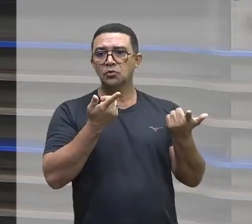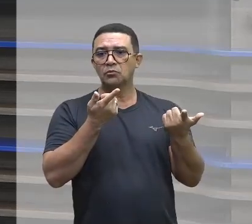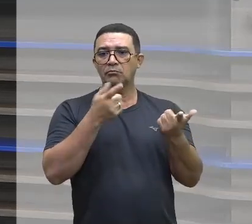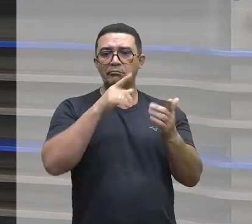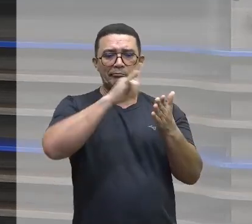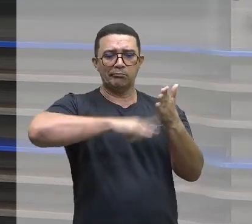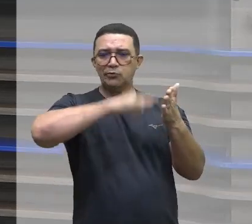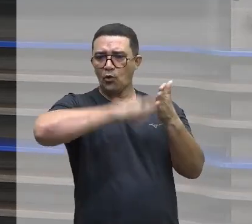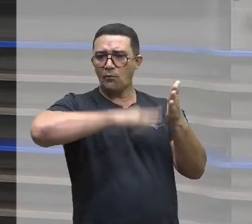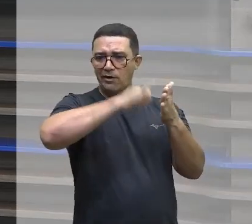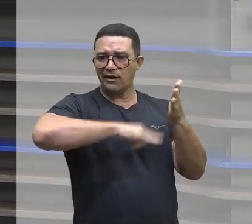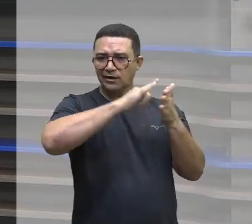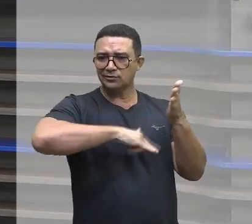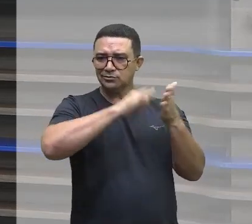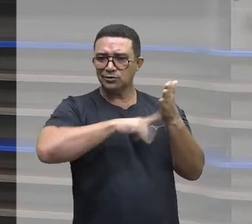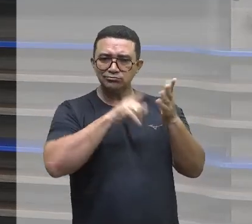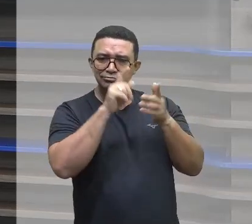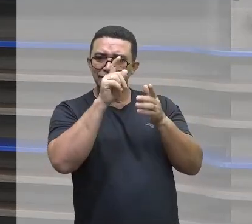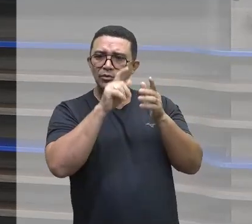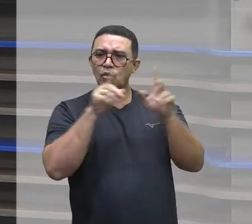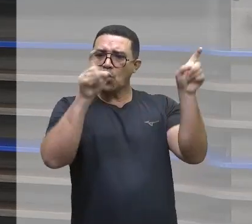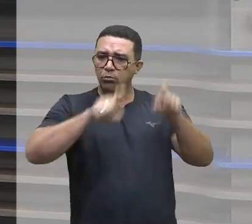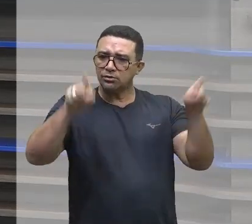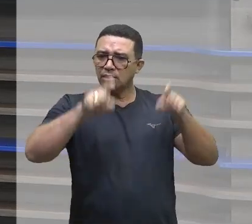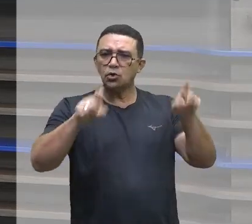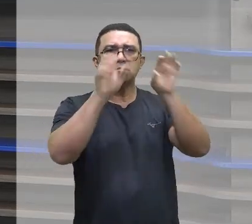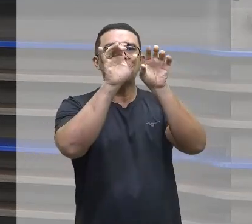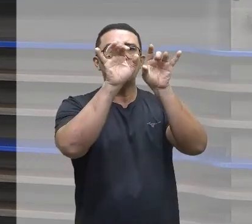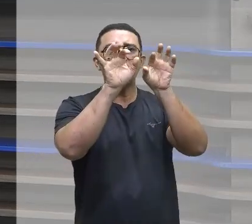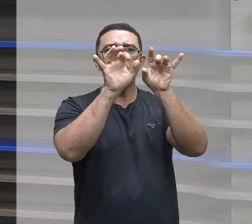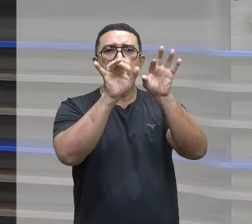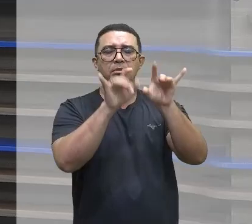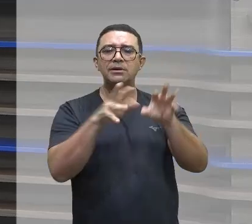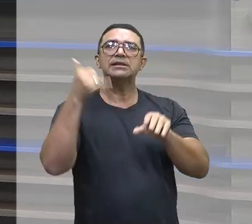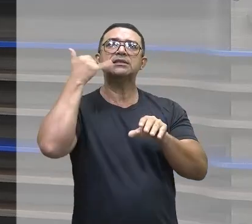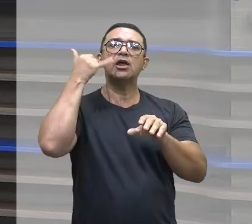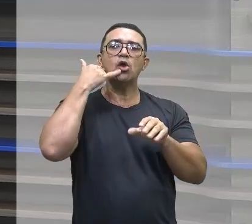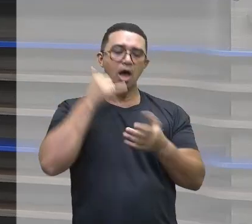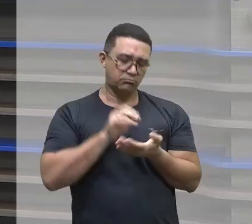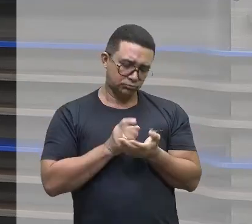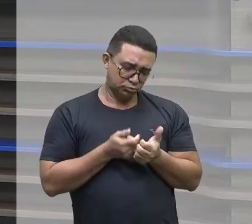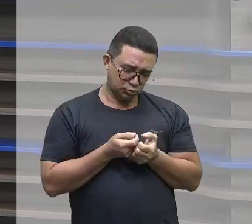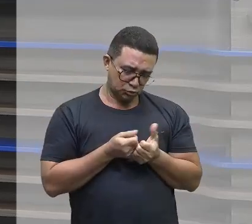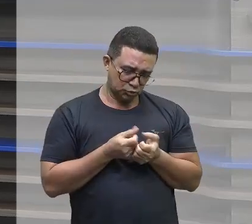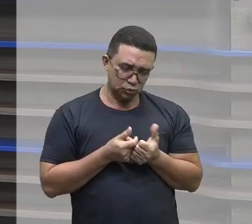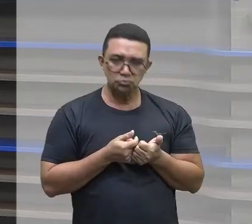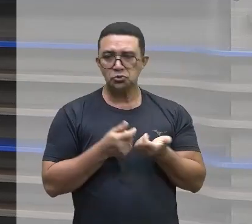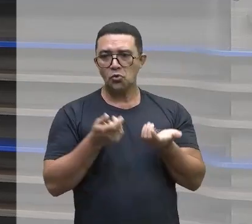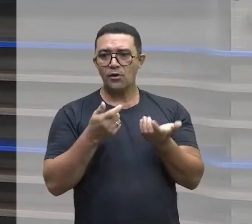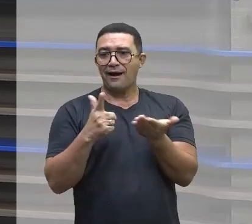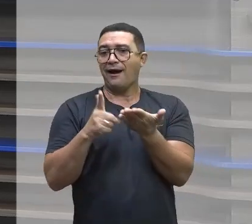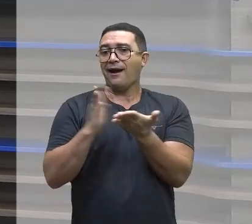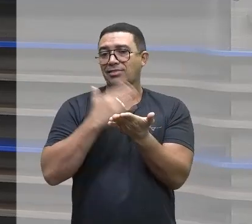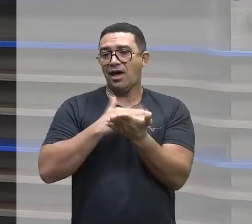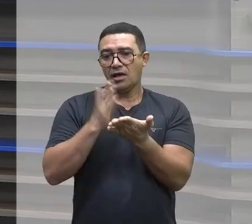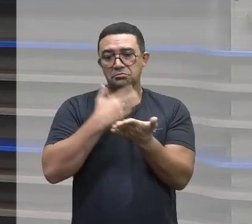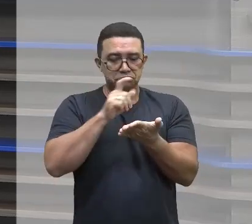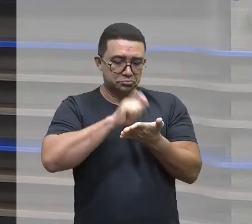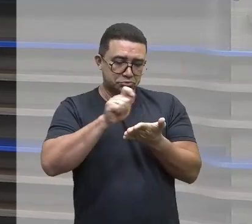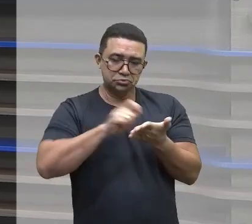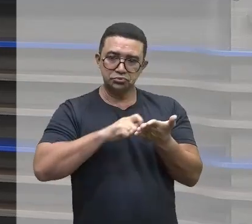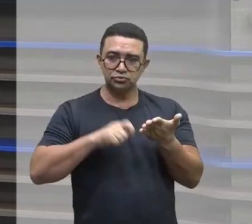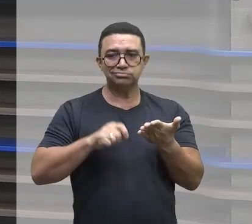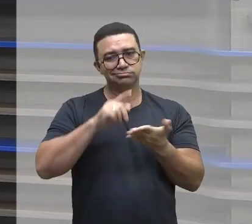no computador, ou um bloco de notas no seu celular, ou anotar mesmo em um caderninho. Você faz da maneira que você